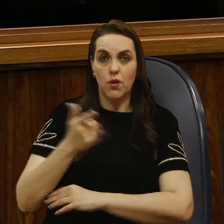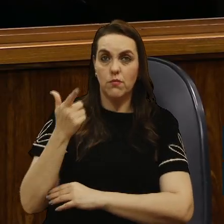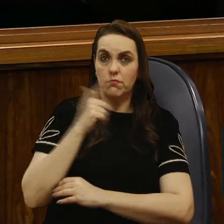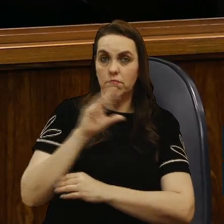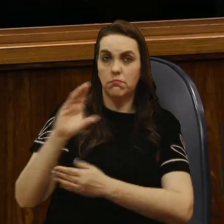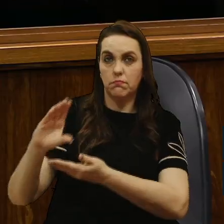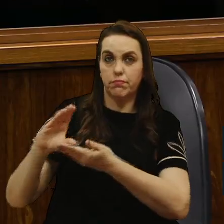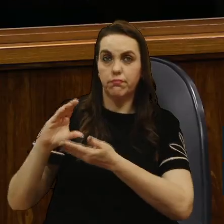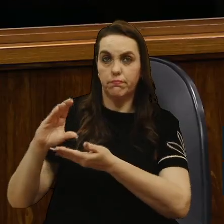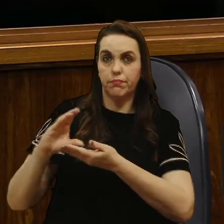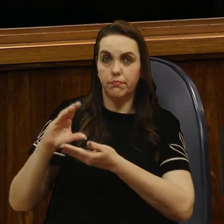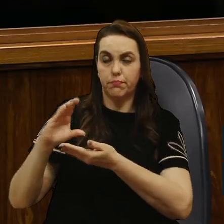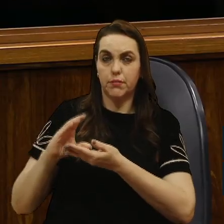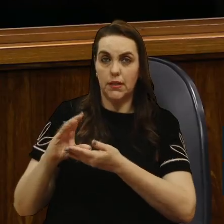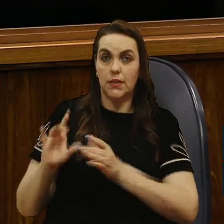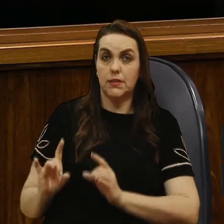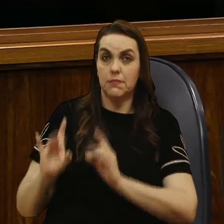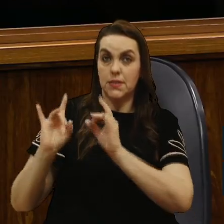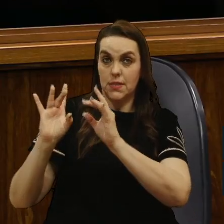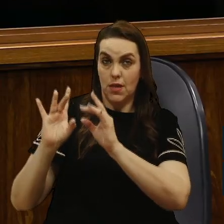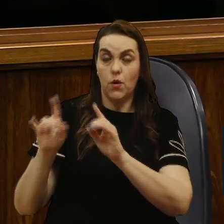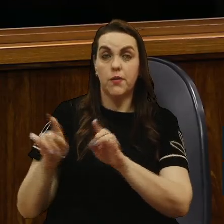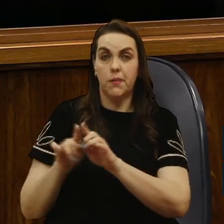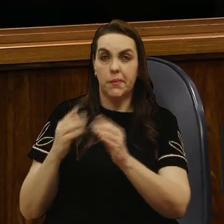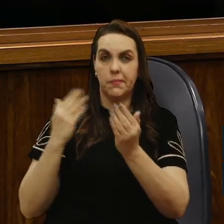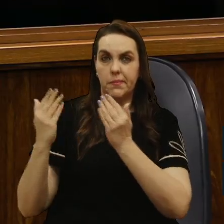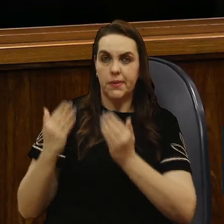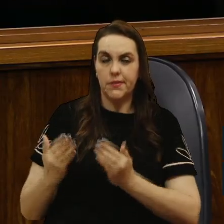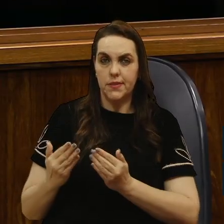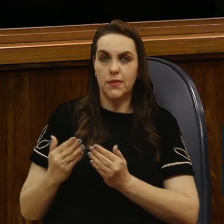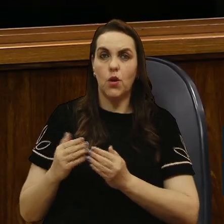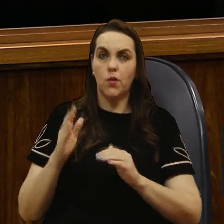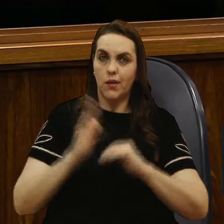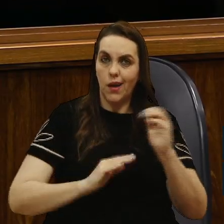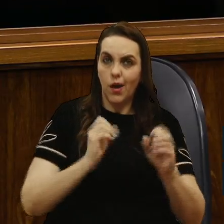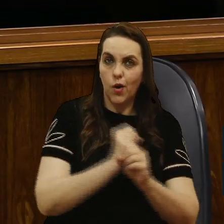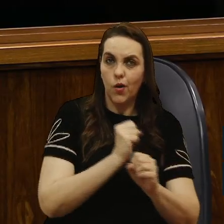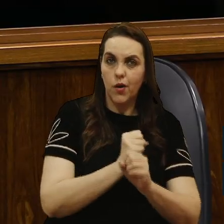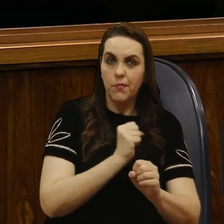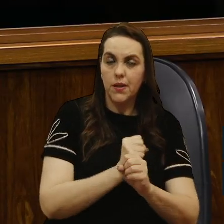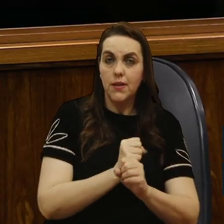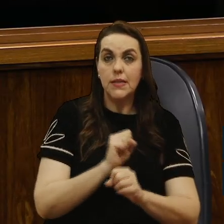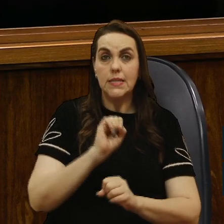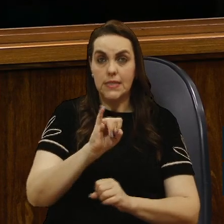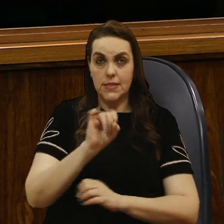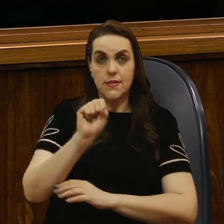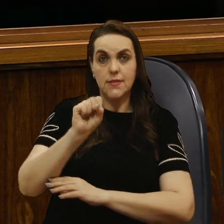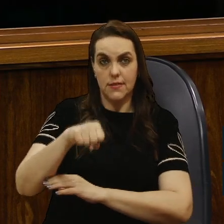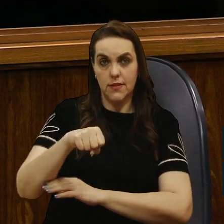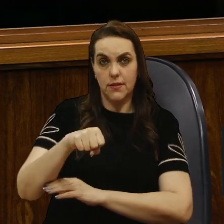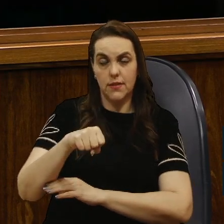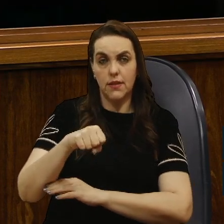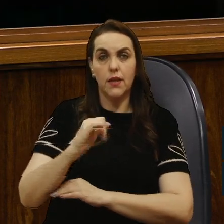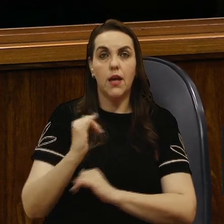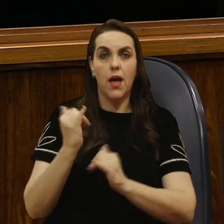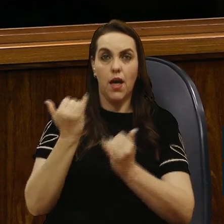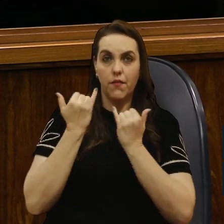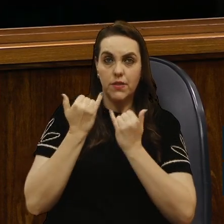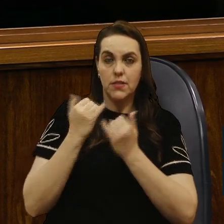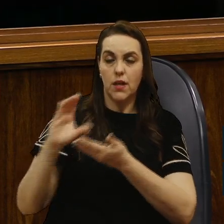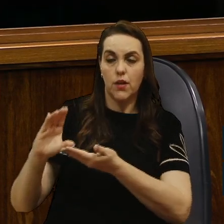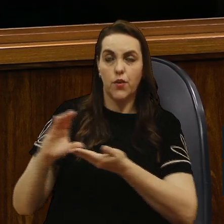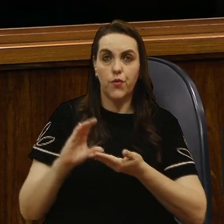os recursos extraordinários previstos para a execução da obra? Em caso afirmativo, informar a origem